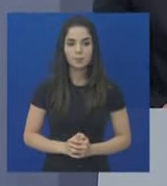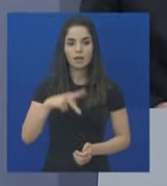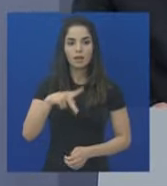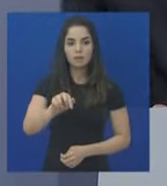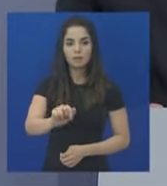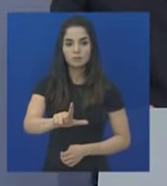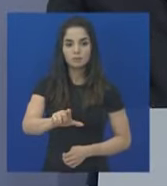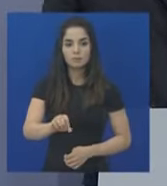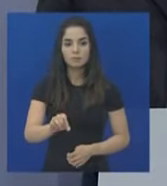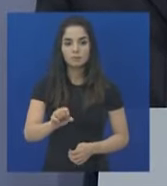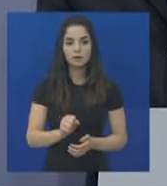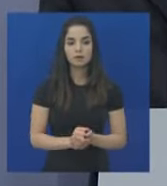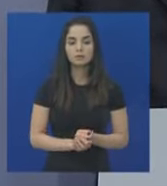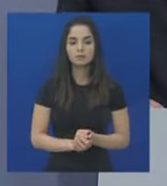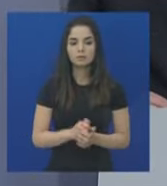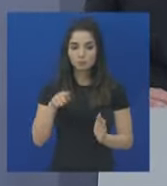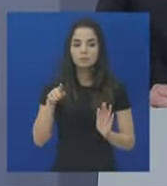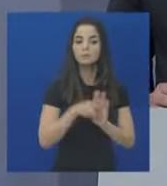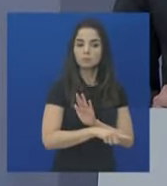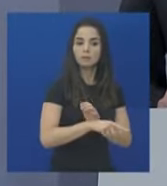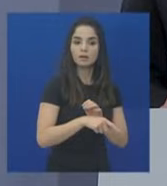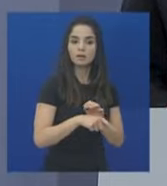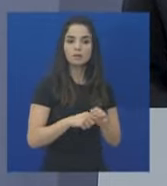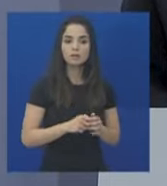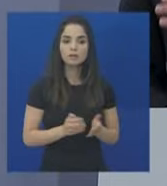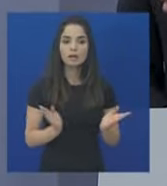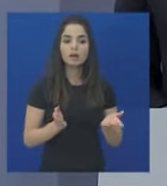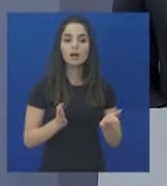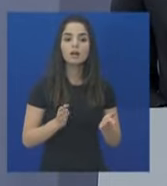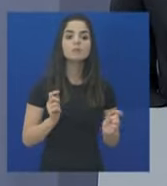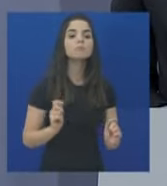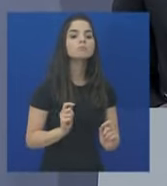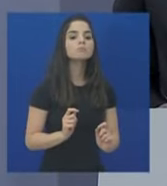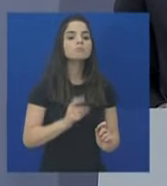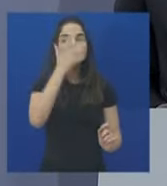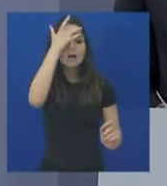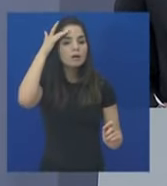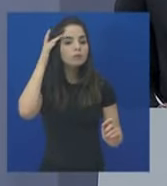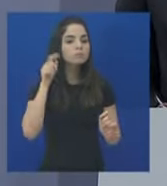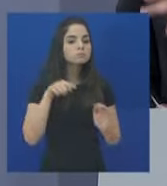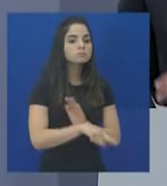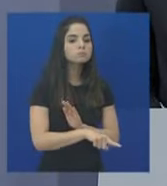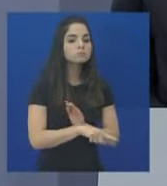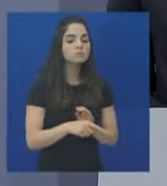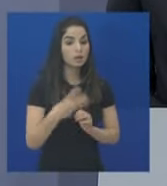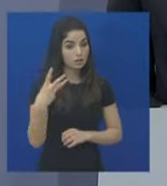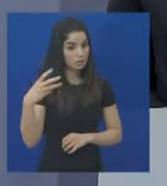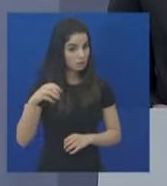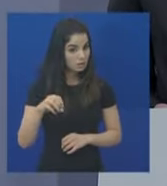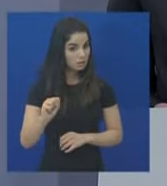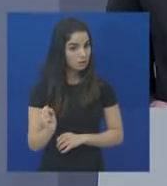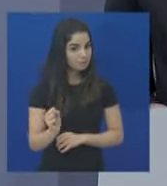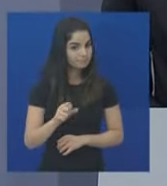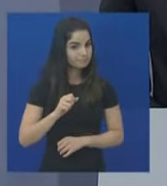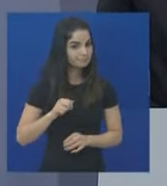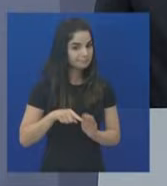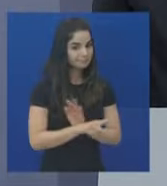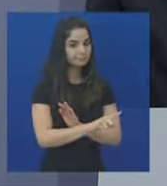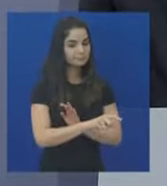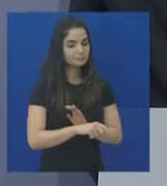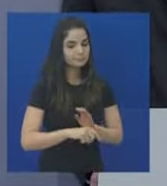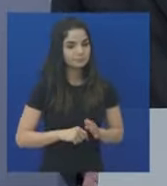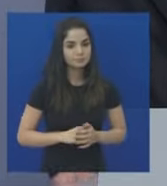é o senhor que pergunta, seguindo as regras do nosso debate, para quem o senhor faz a pergunta e o senhor tem 30 segundos para fazer